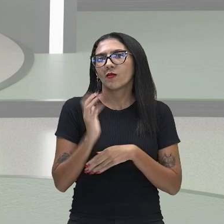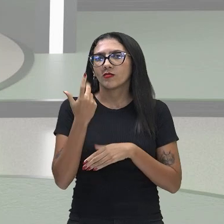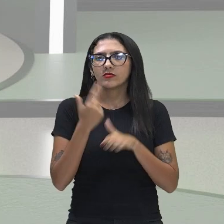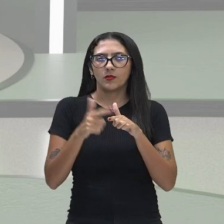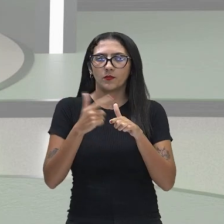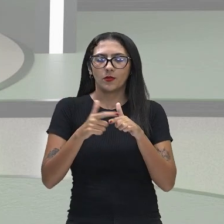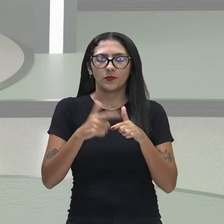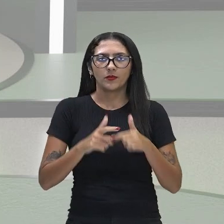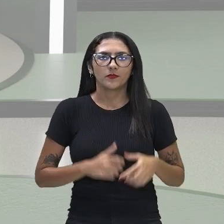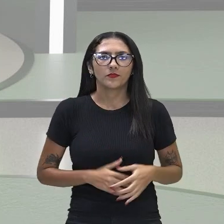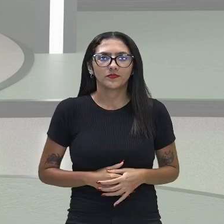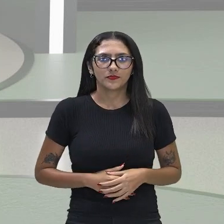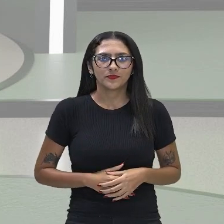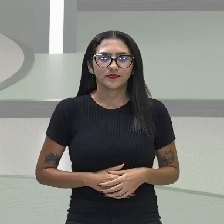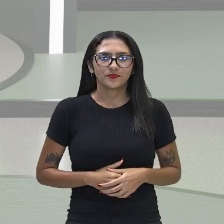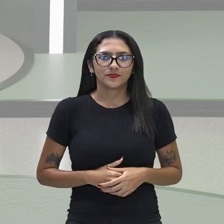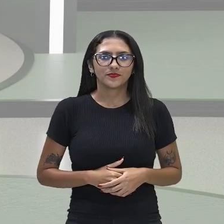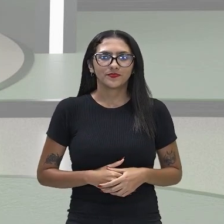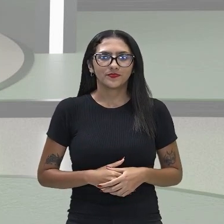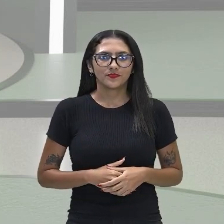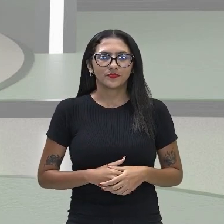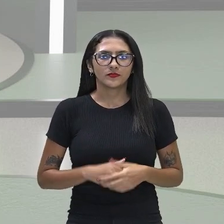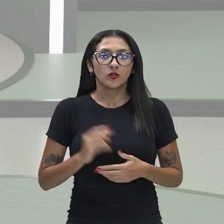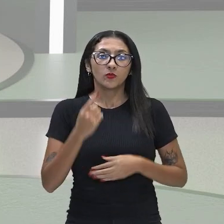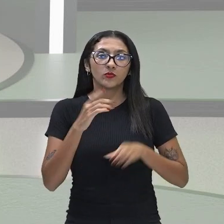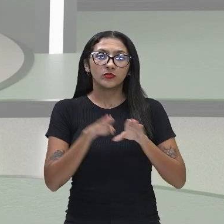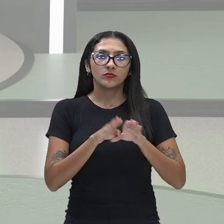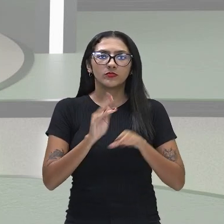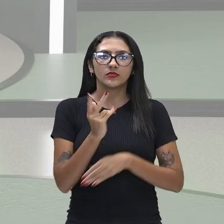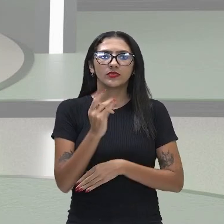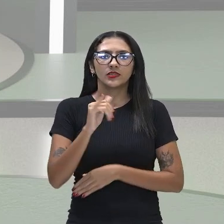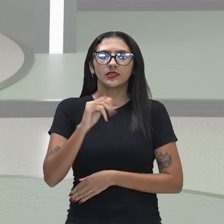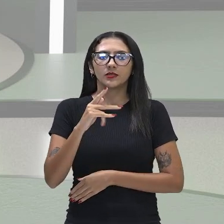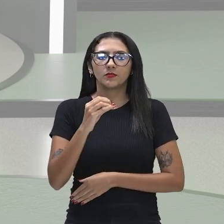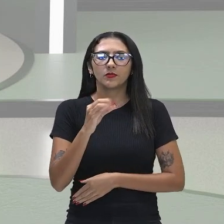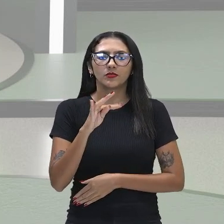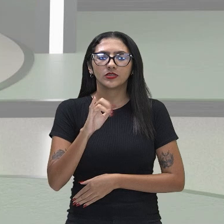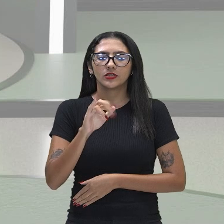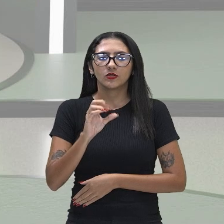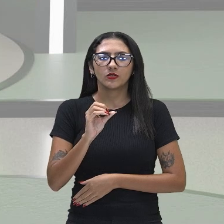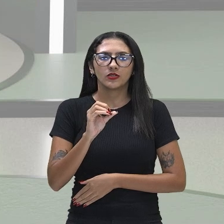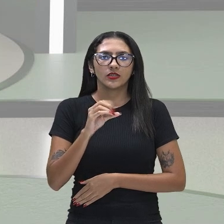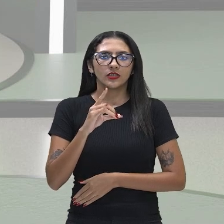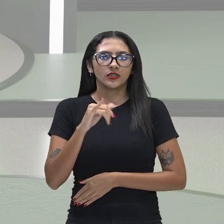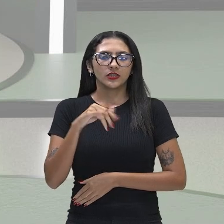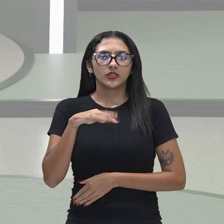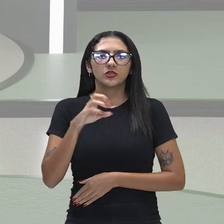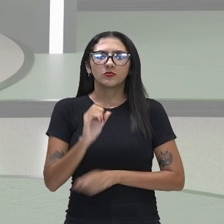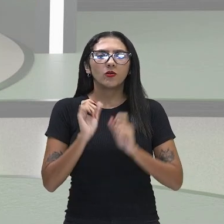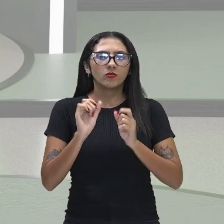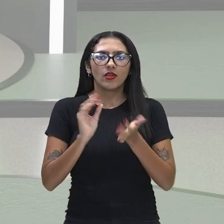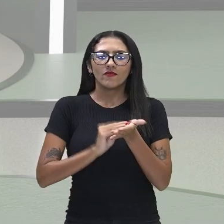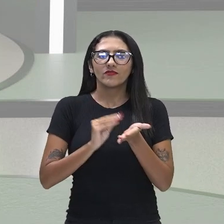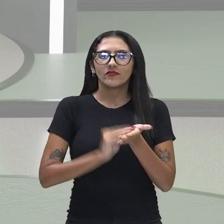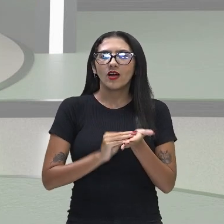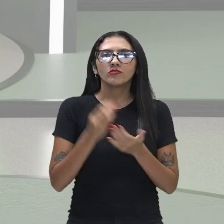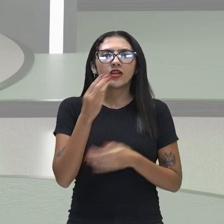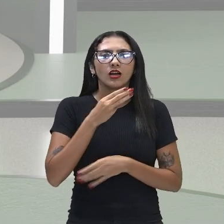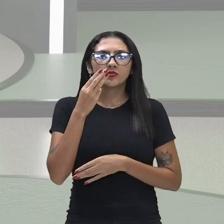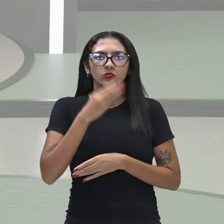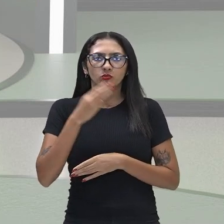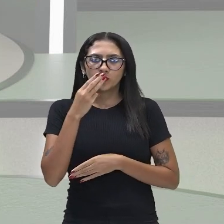nele. Bom, um deles é o hipotireoidismo, que ocorre devido à baixa produção de